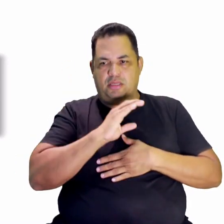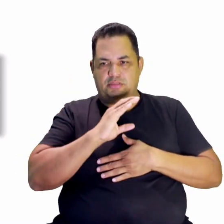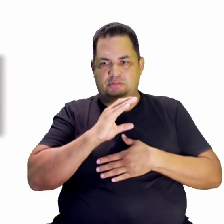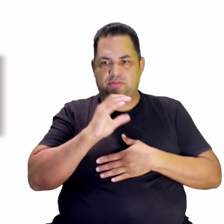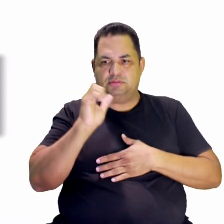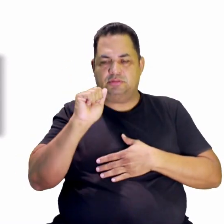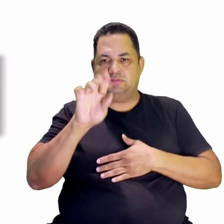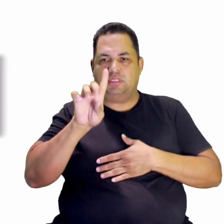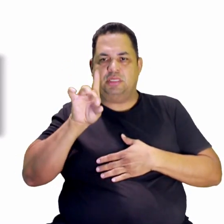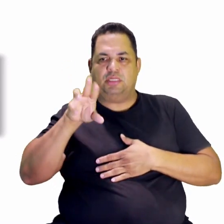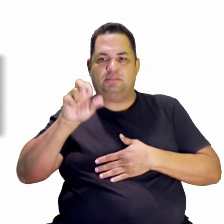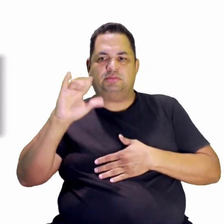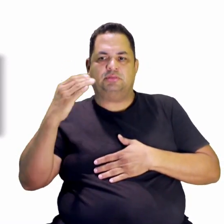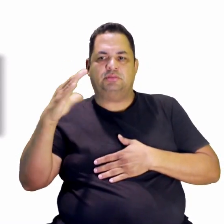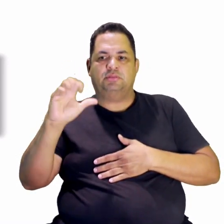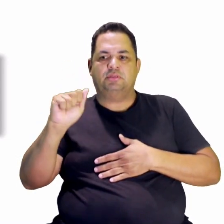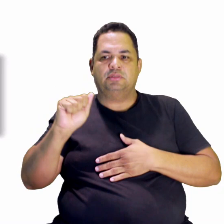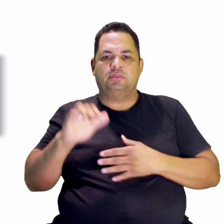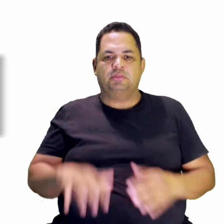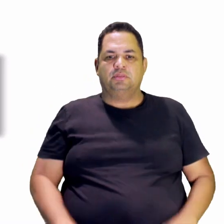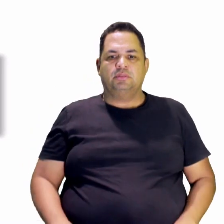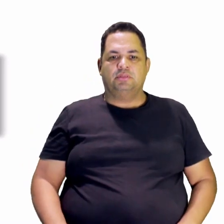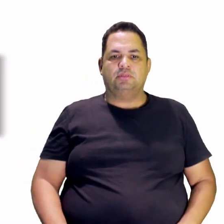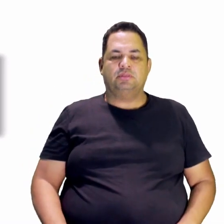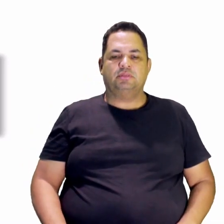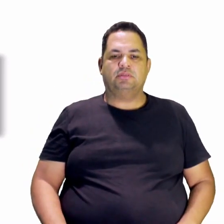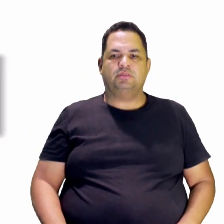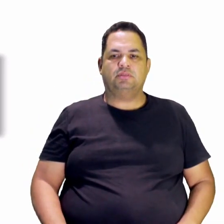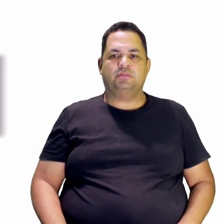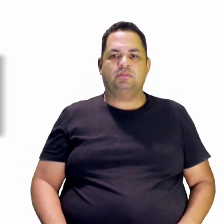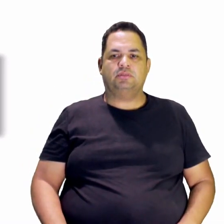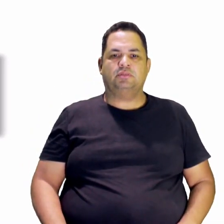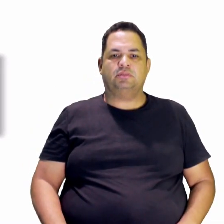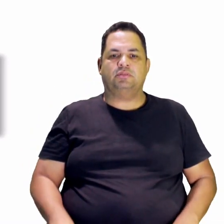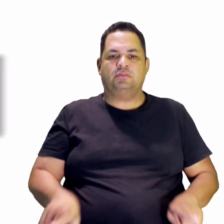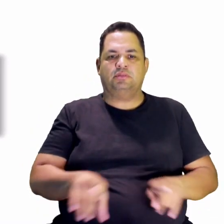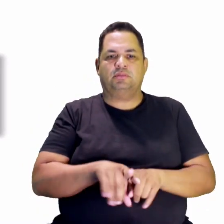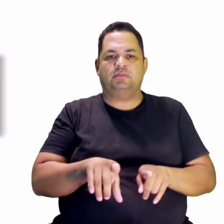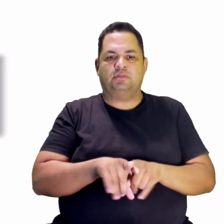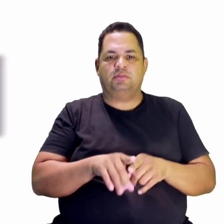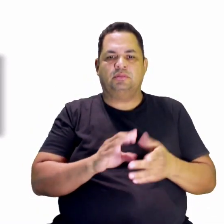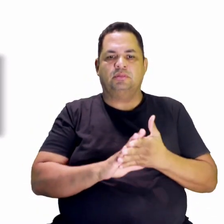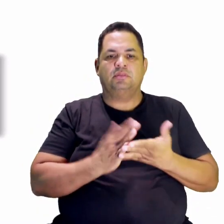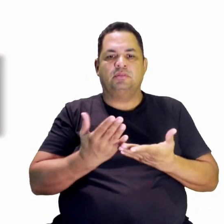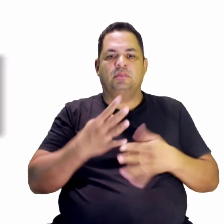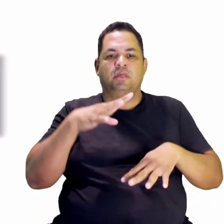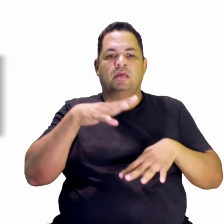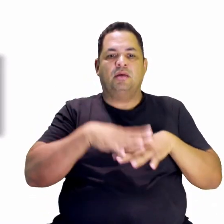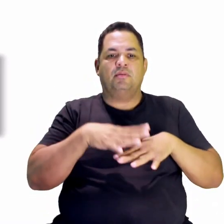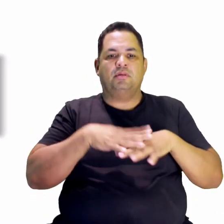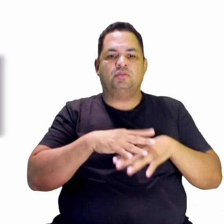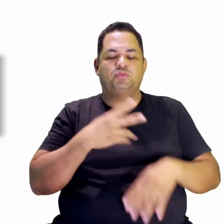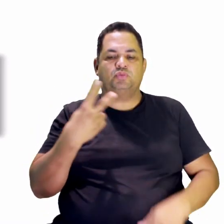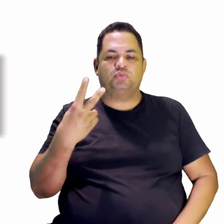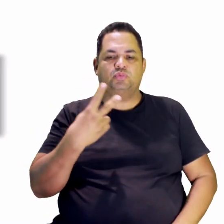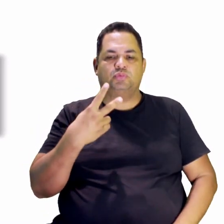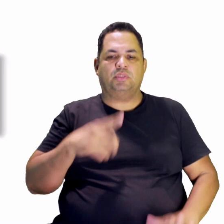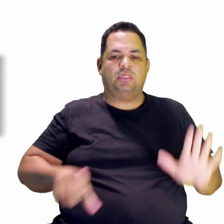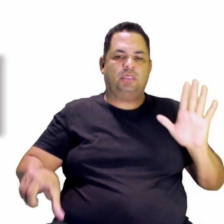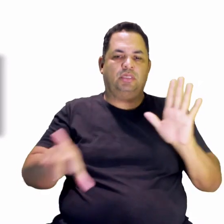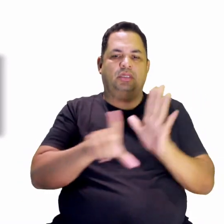que a força é vetorial e a aceleração também. E vamos começar com a expressão matemática da segunda lei de